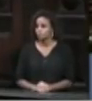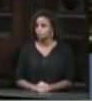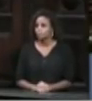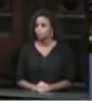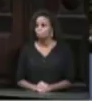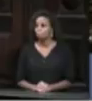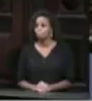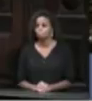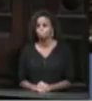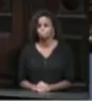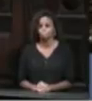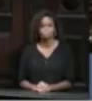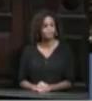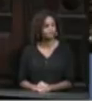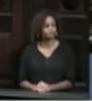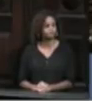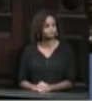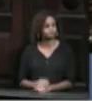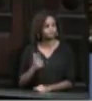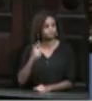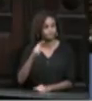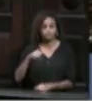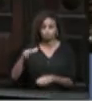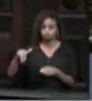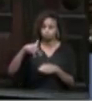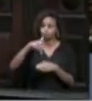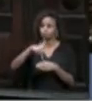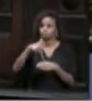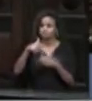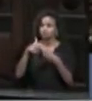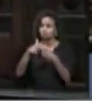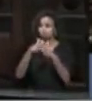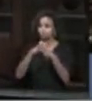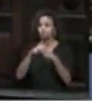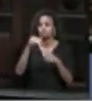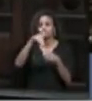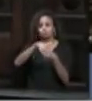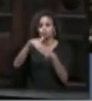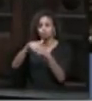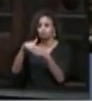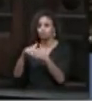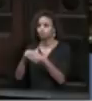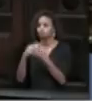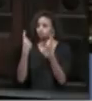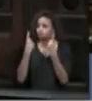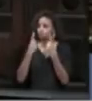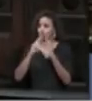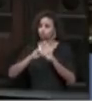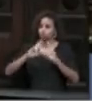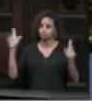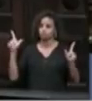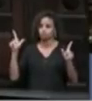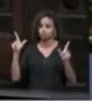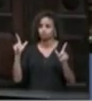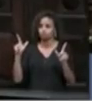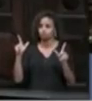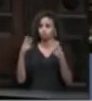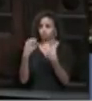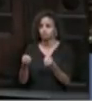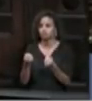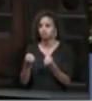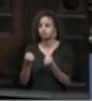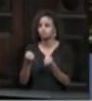mais uma vez subo a essa tribuna para pedir o voto contrário à aprovação das contas do